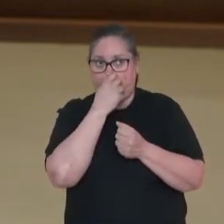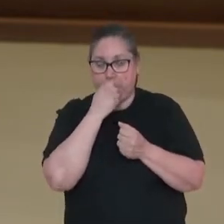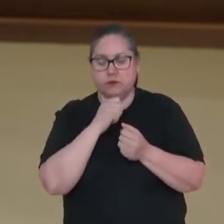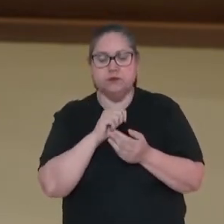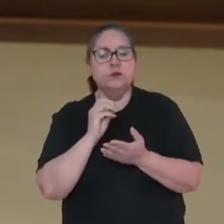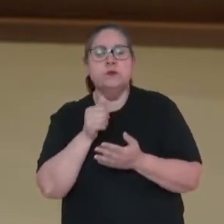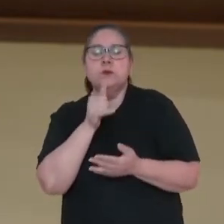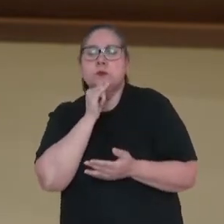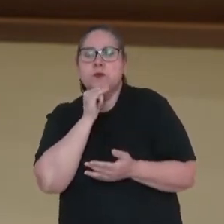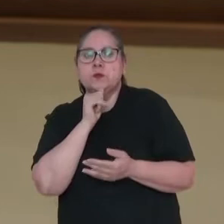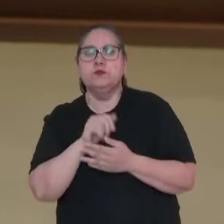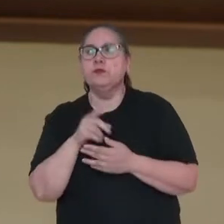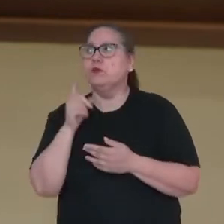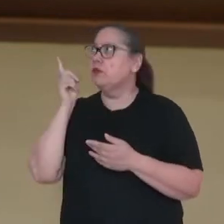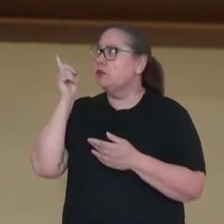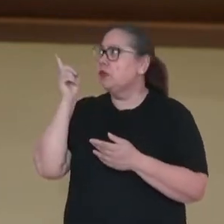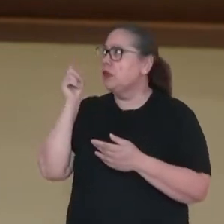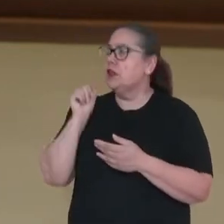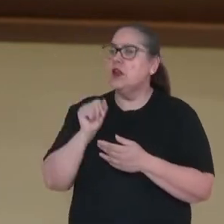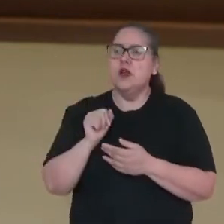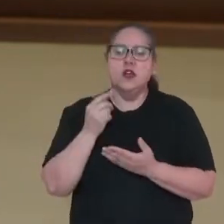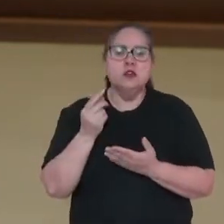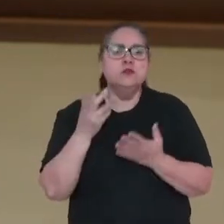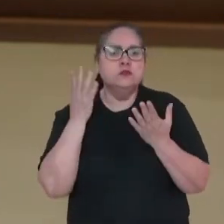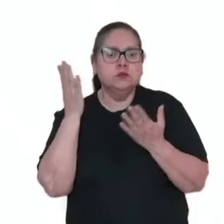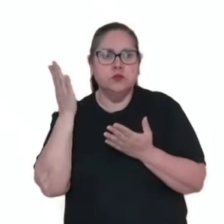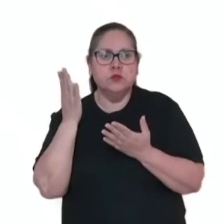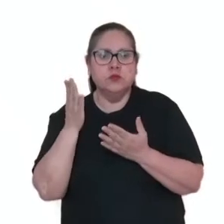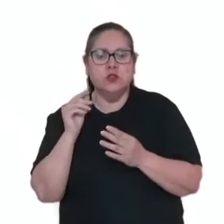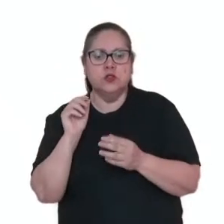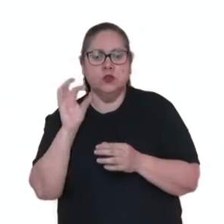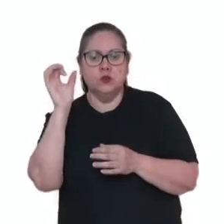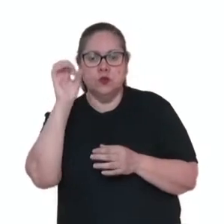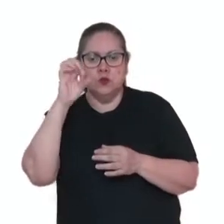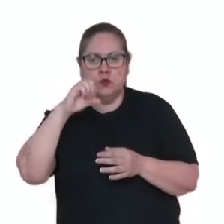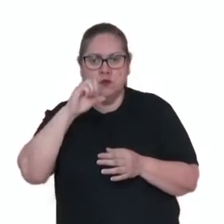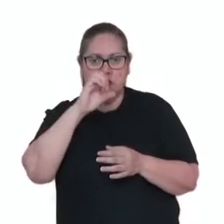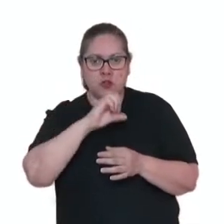Vamos fazer um exemplo aqui, pessoal. Considere que